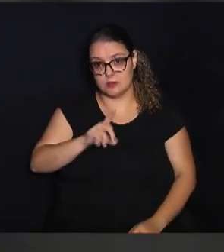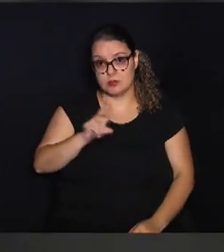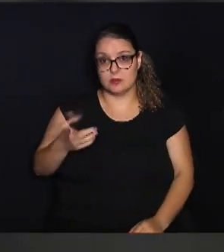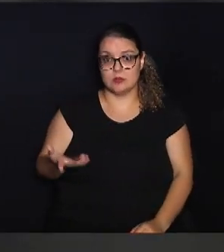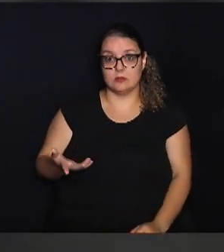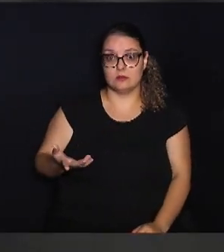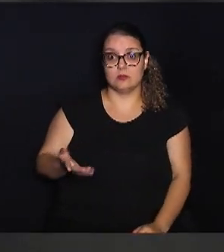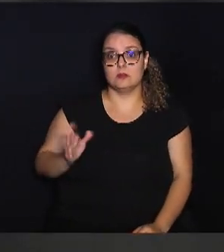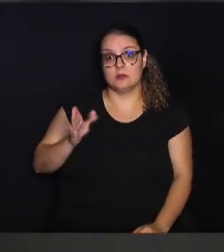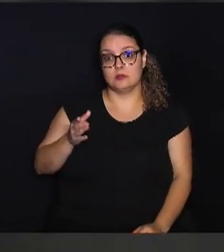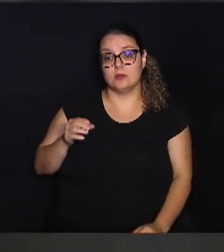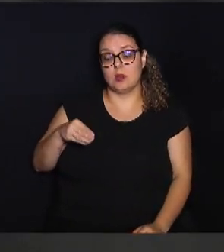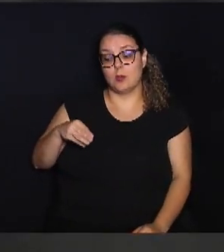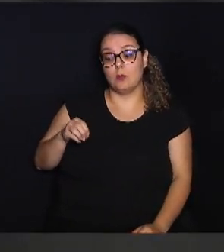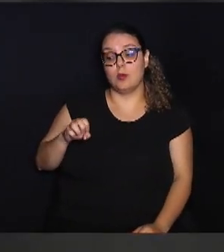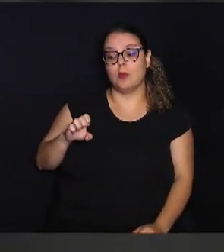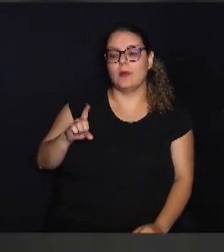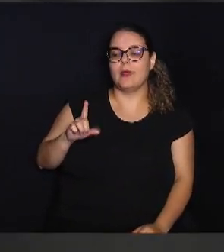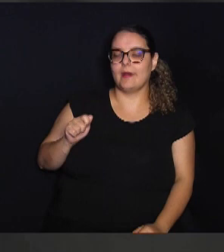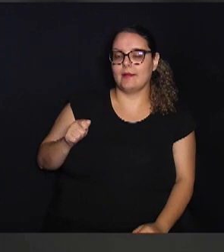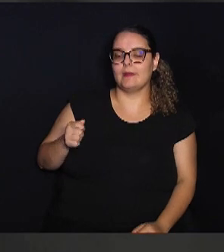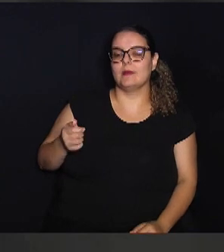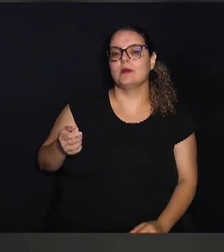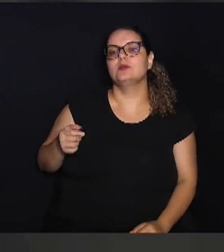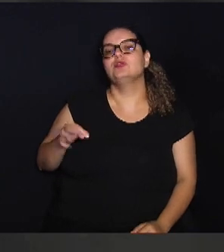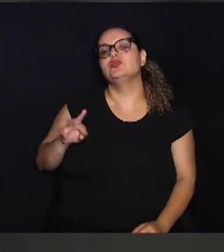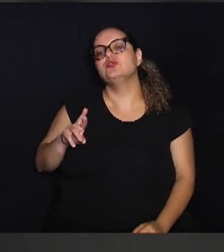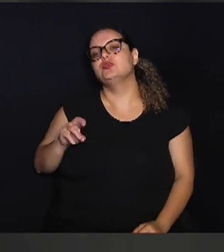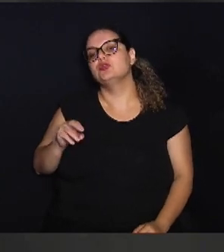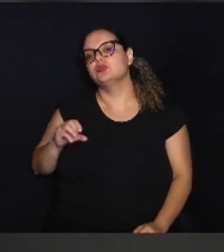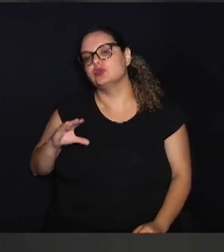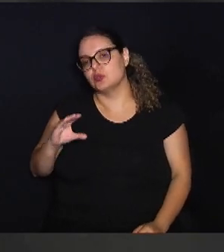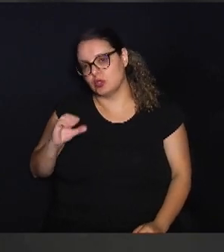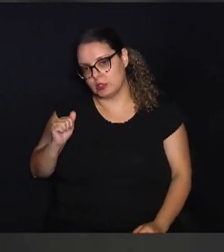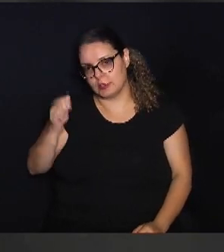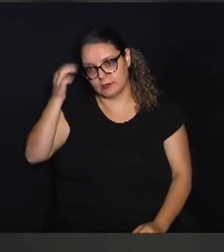vira moeda de troca. Agora, o município hoje,